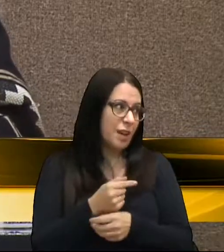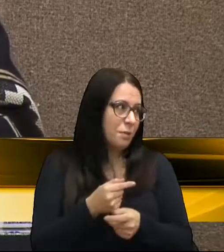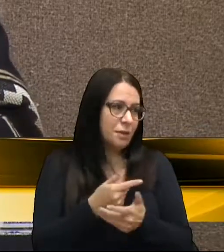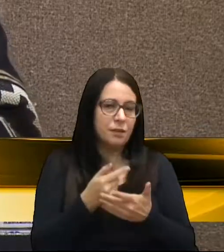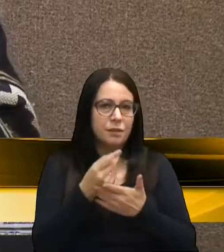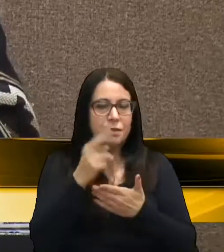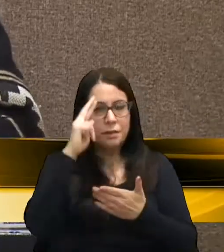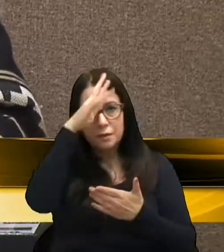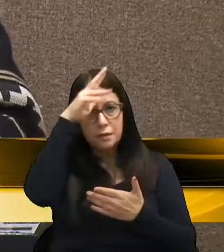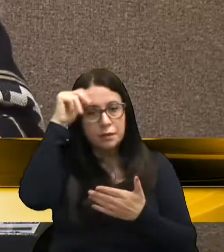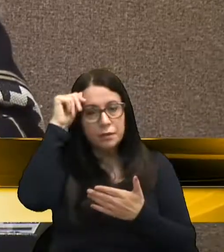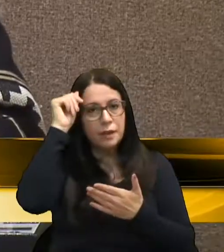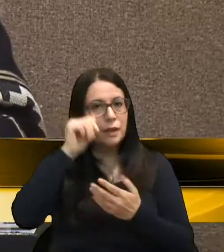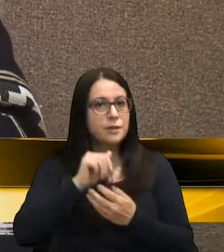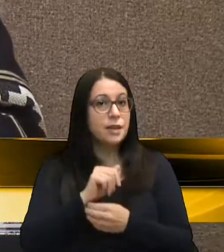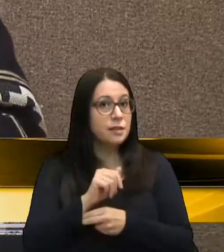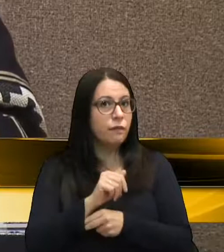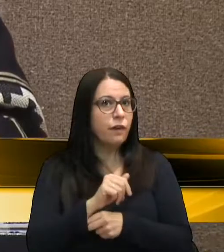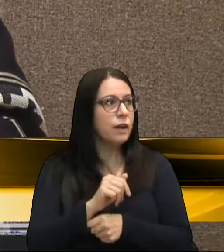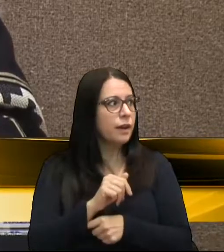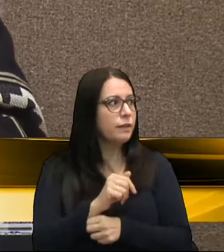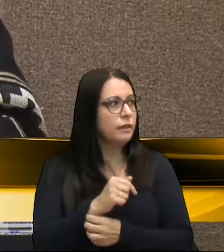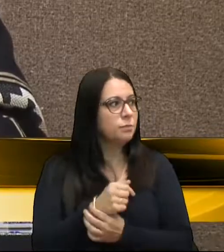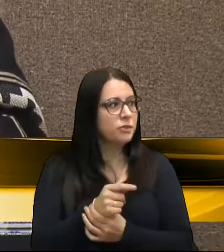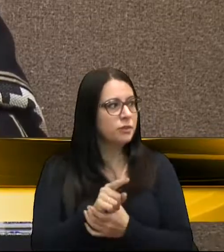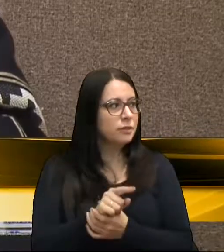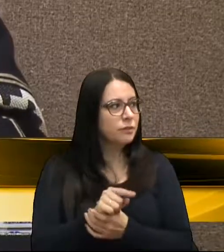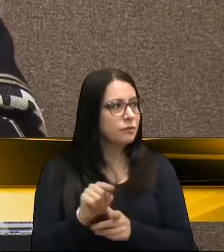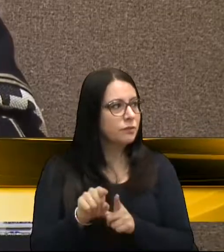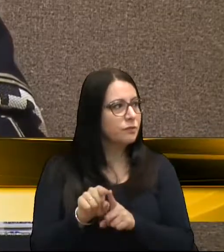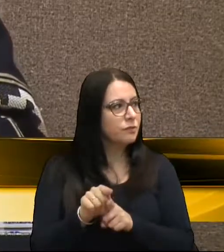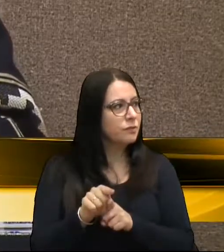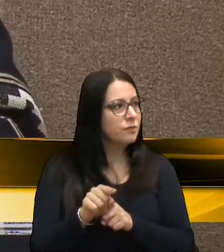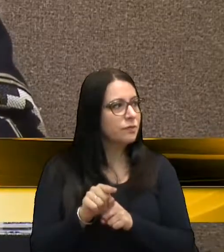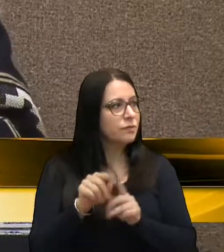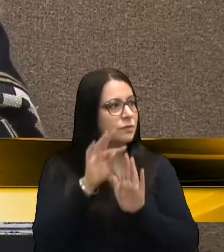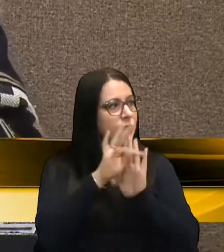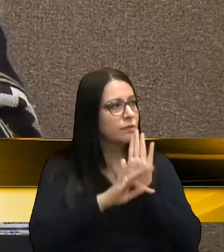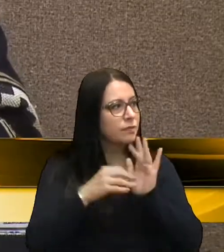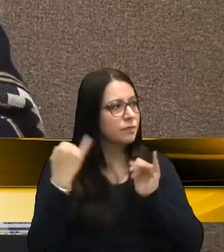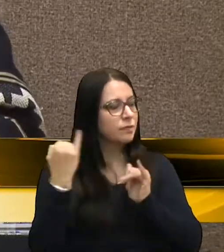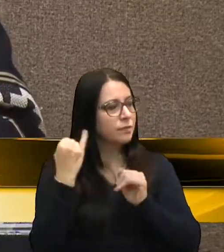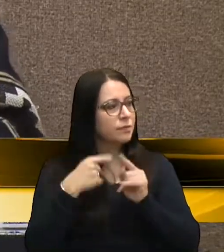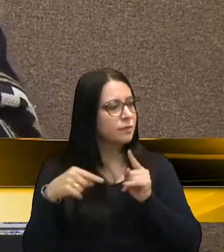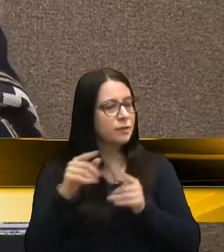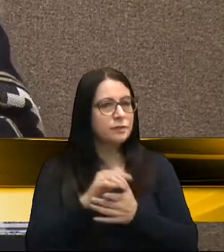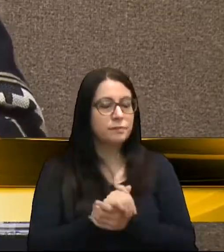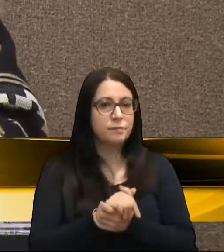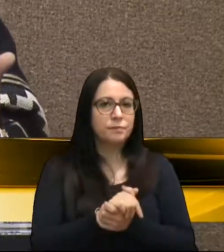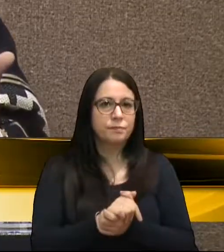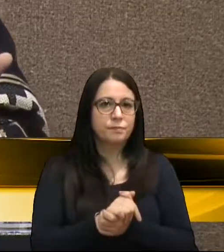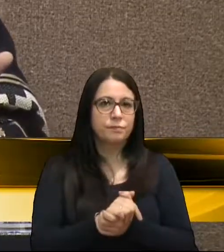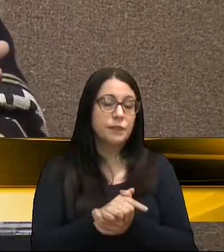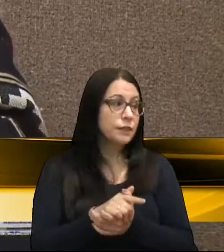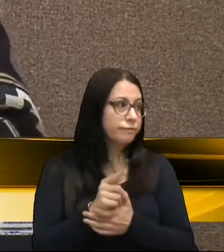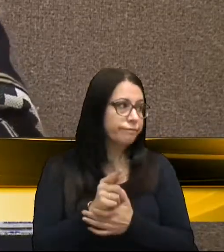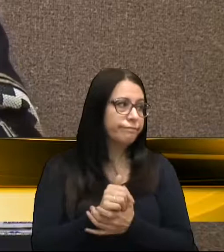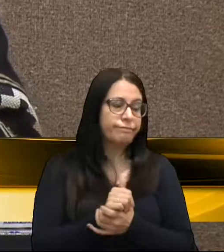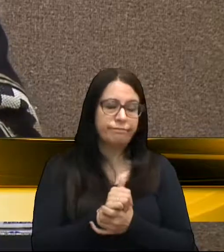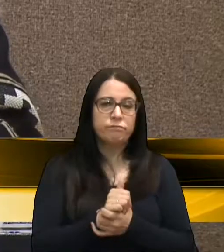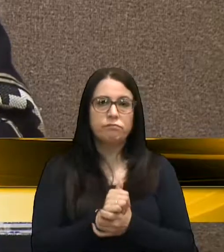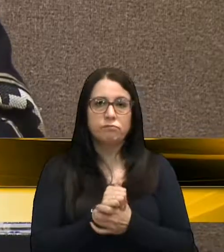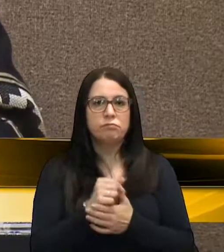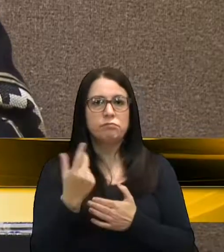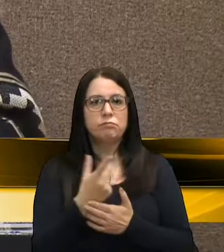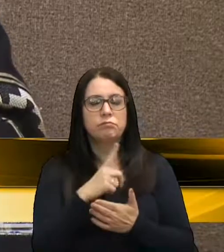prefeito também, através do Executivo, se sensibilize, porque é uma matéria importante para a preservação, tão decantada, tão falada nos dias de hoje, para que nós